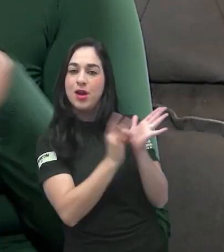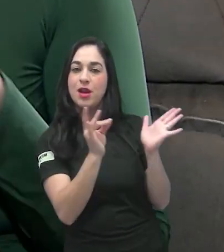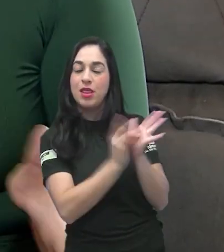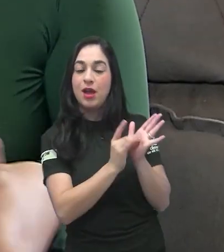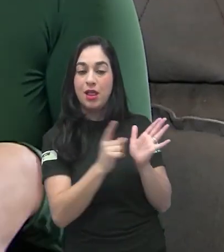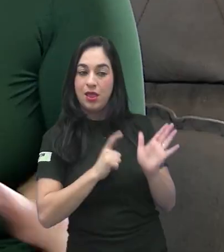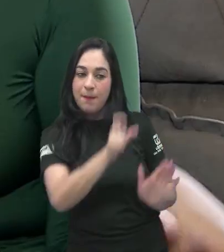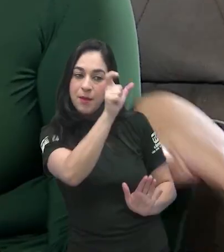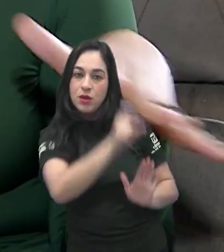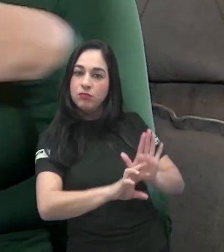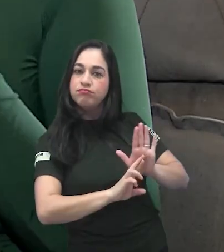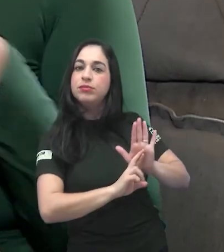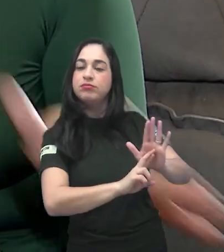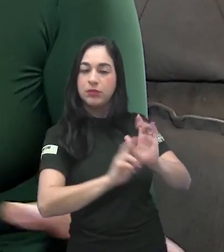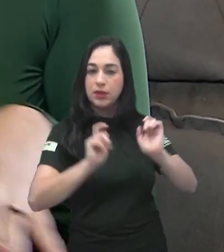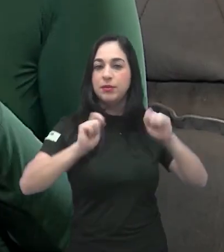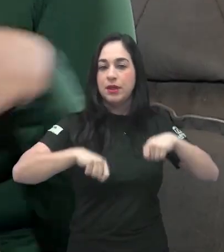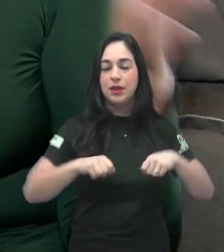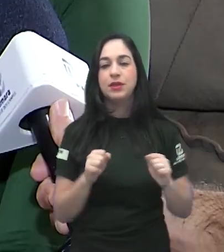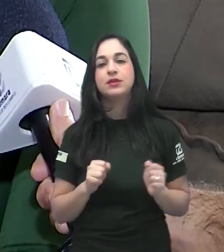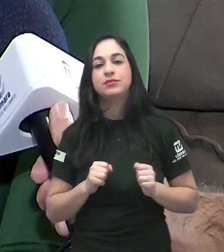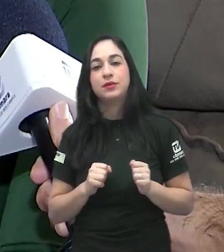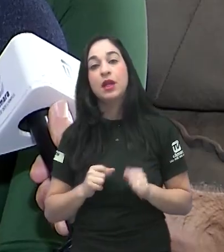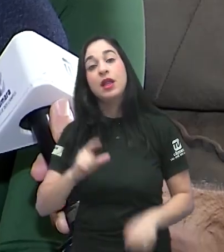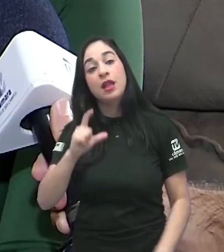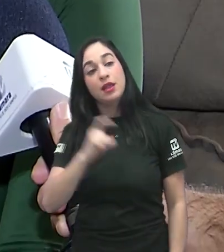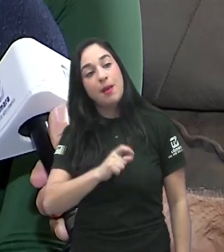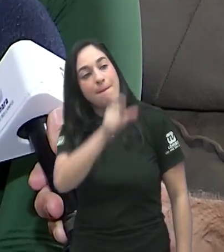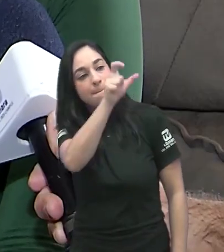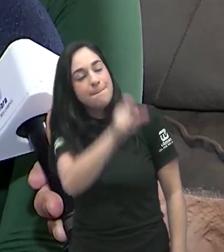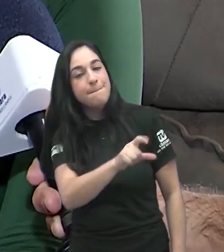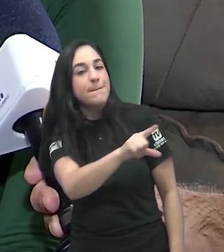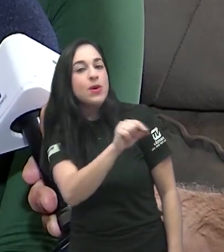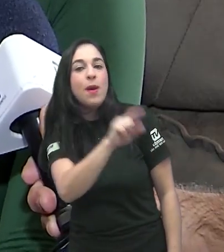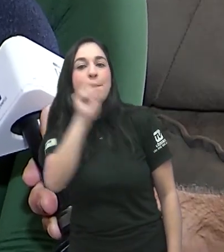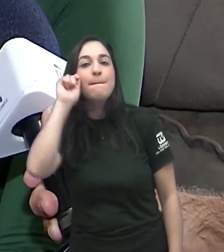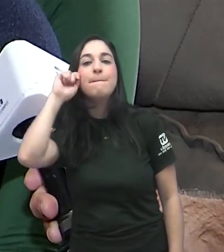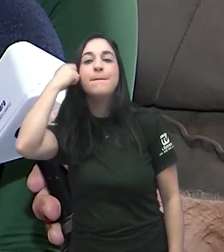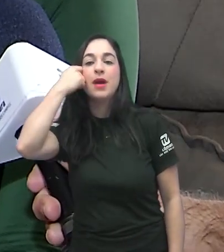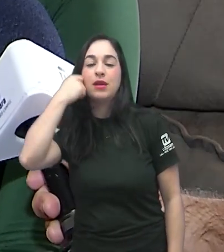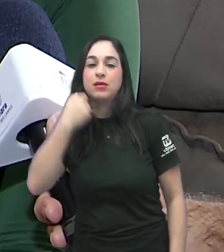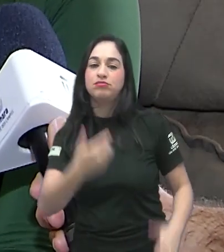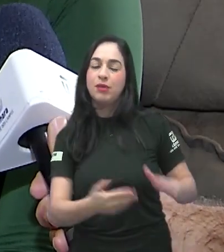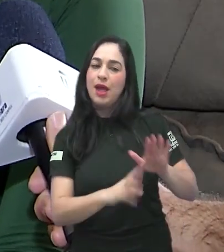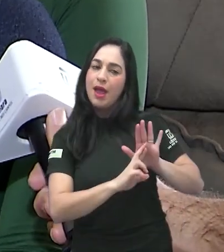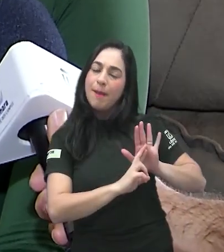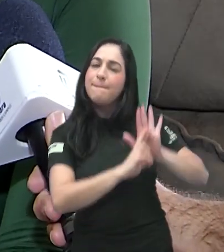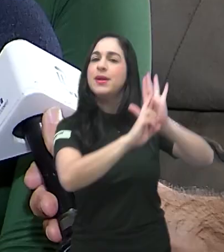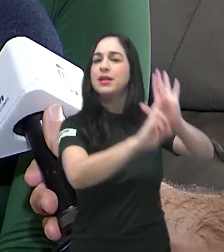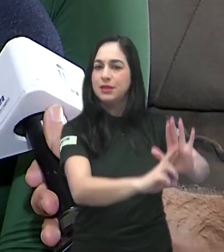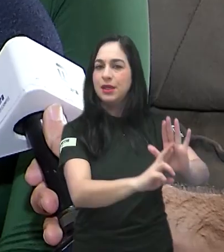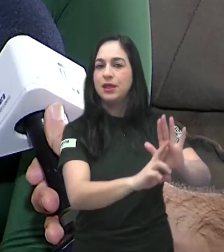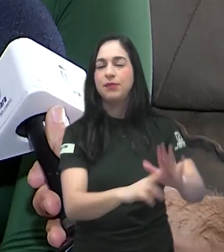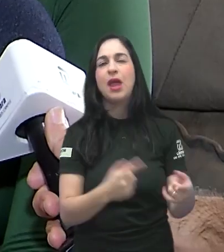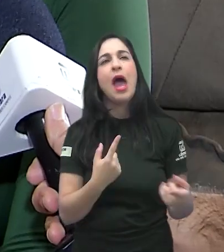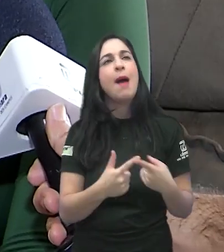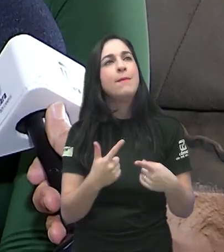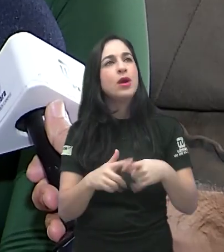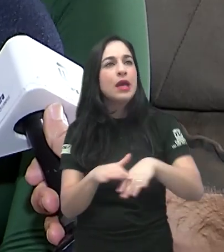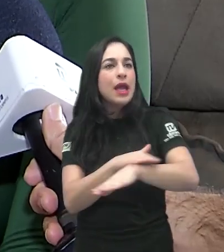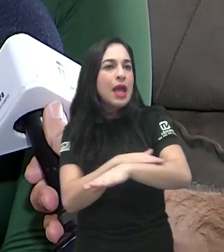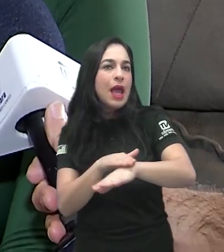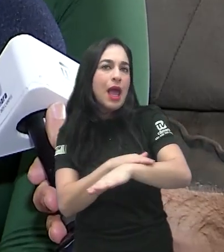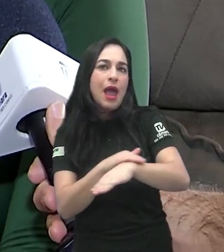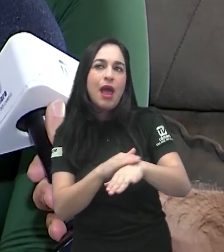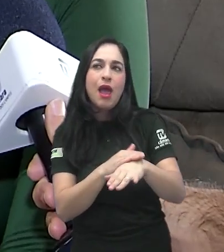e representatividade real. Ter representantes negros, para mim, é muito fundamental, não somente por cor